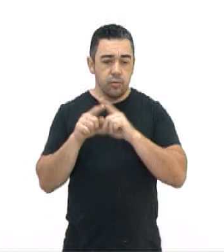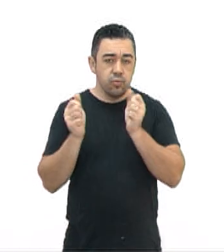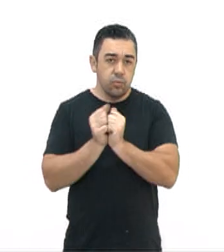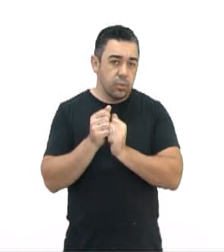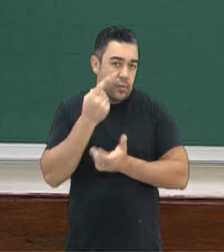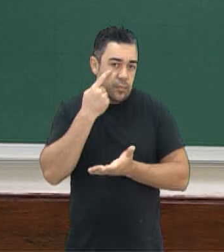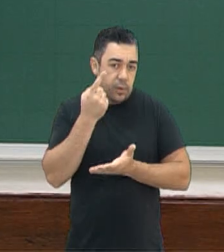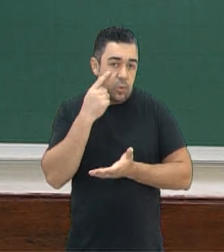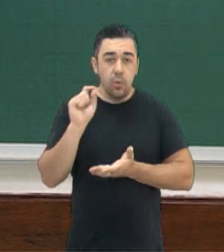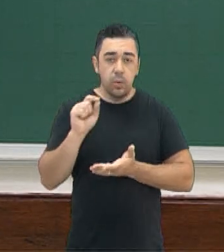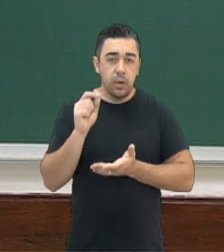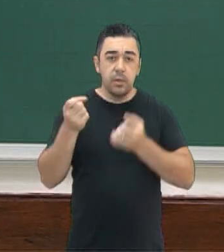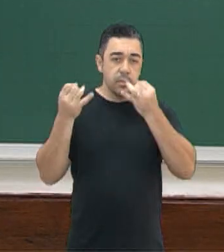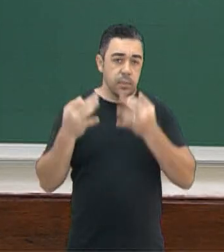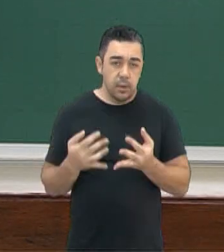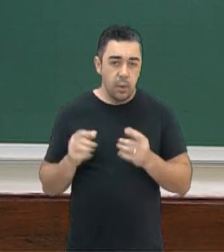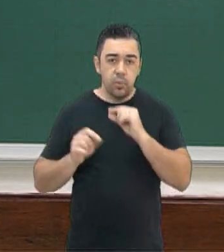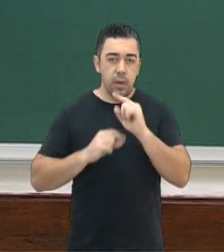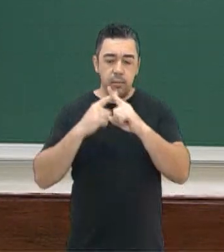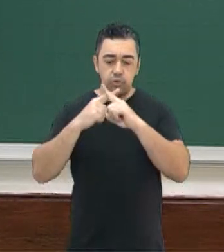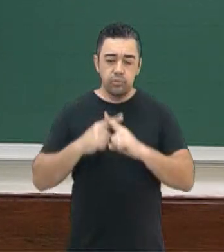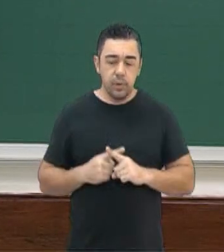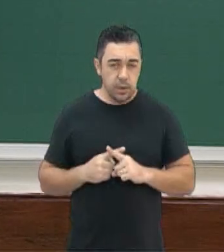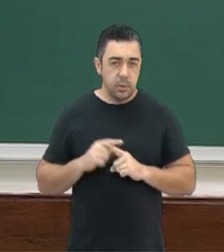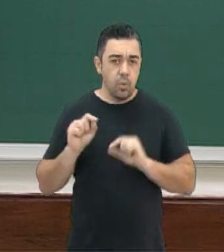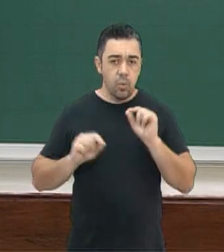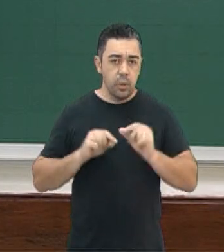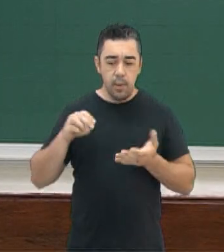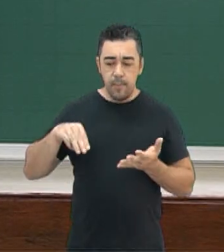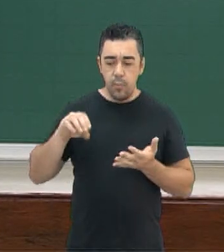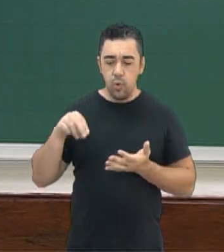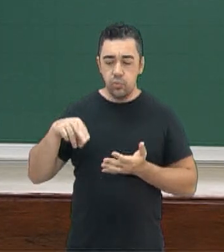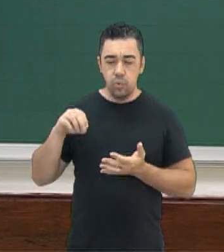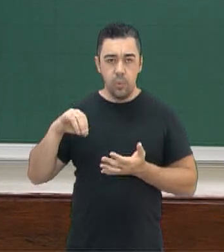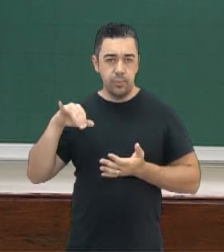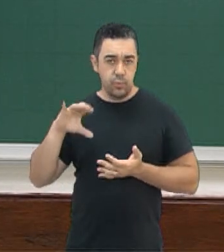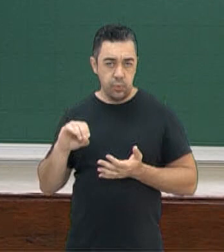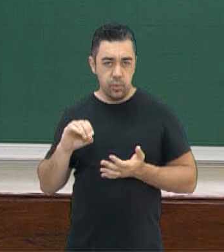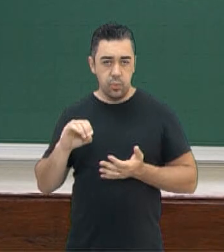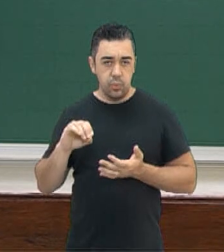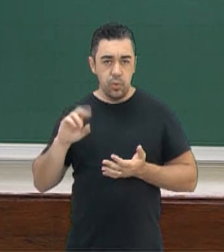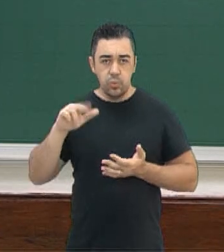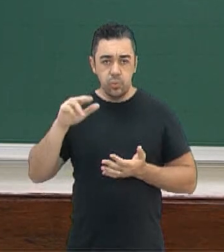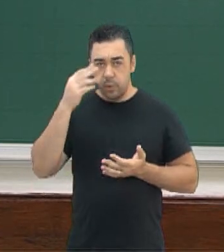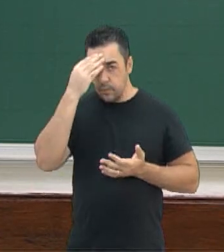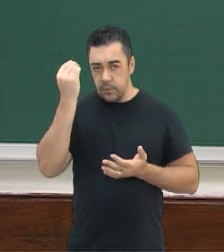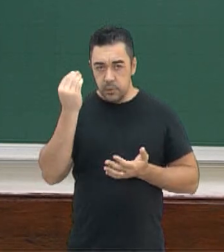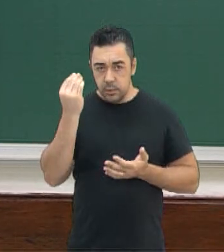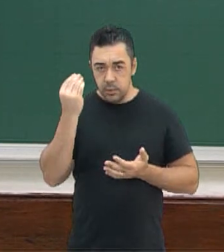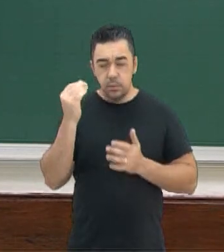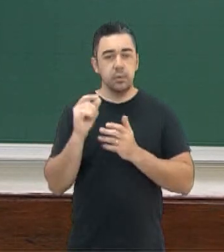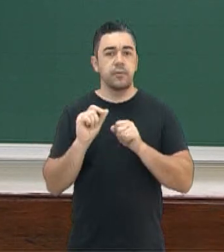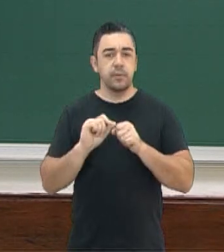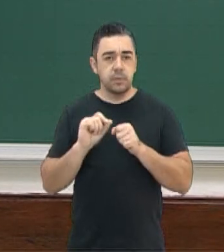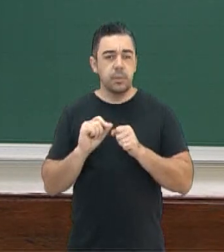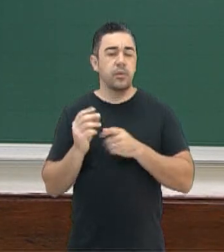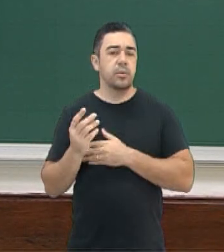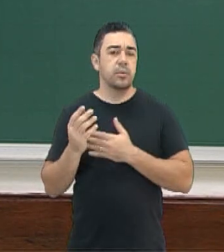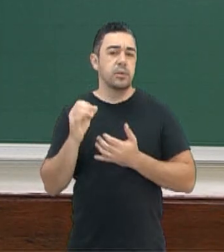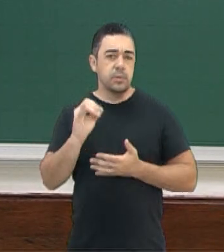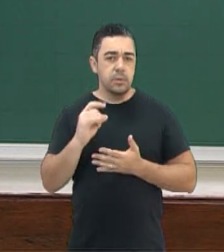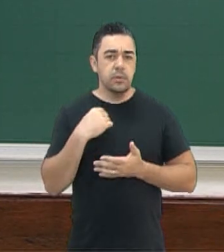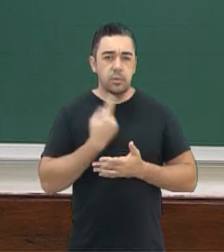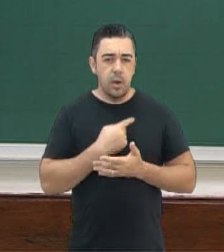está falando de multiplicação de monômios. Vejam, a gente nunca vai esquecer o que foi trabalhado. Se nós lembrarmos